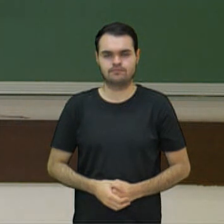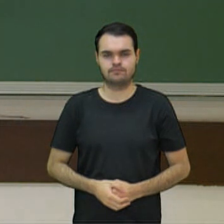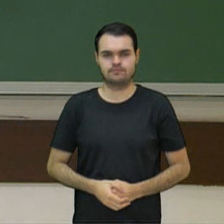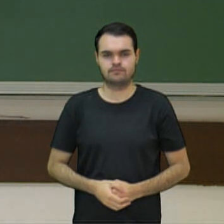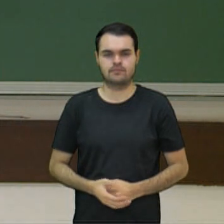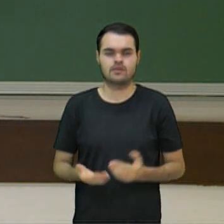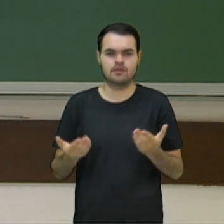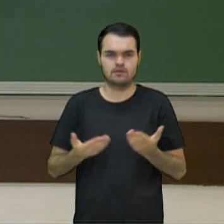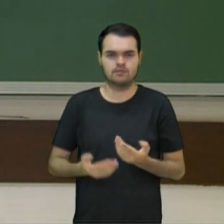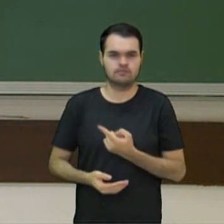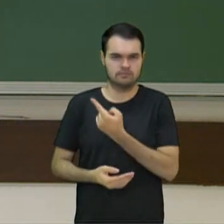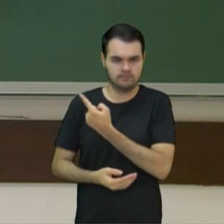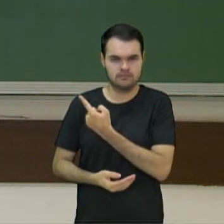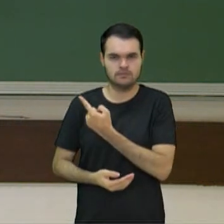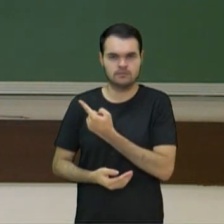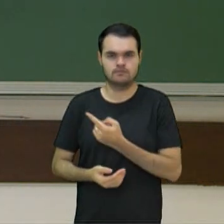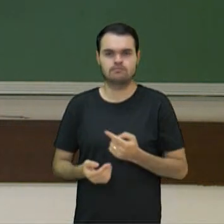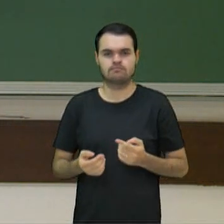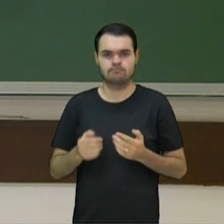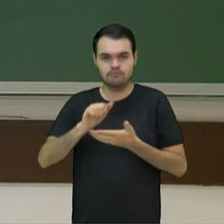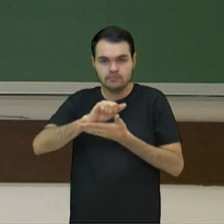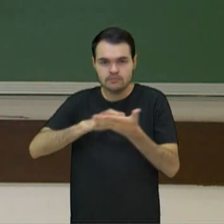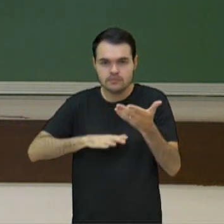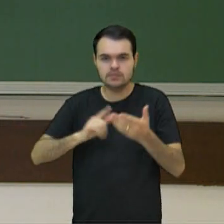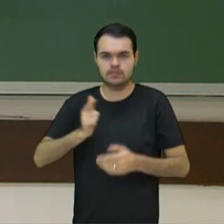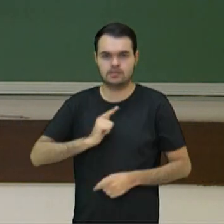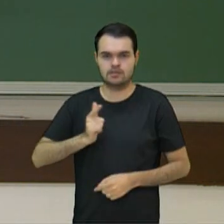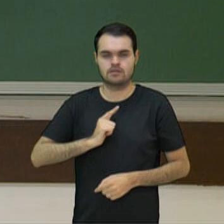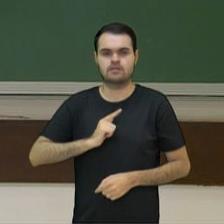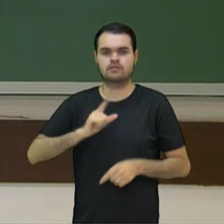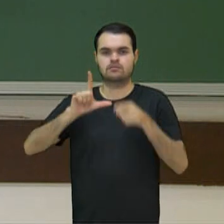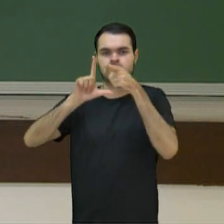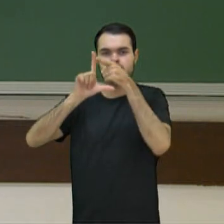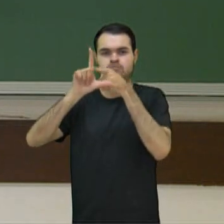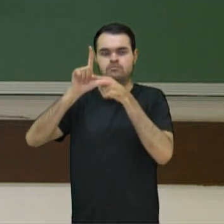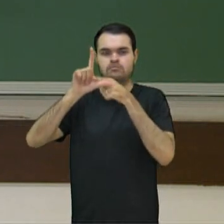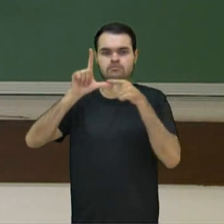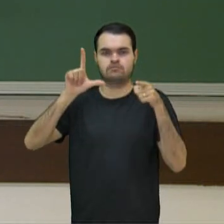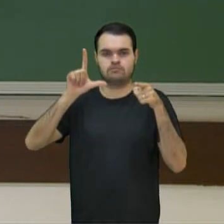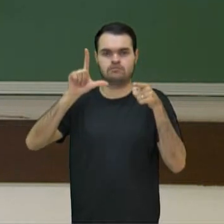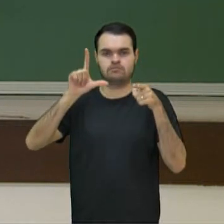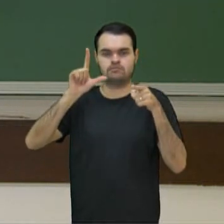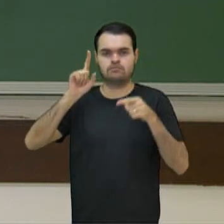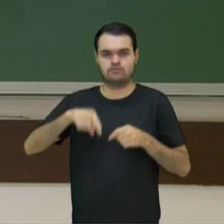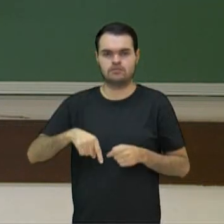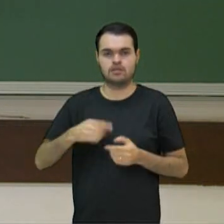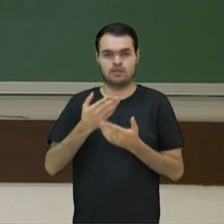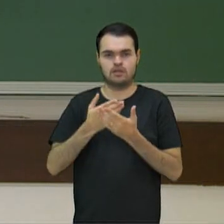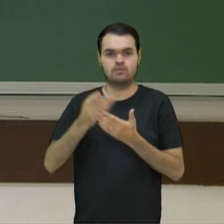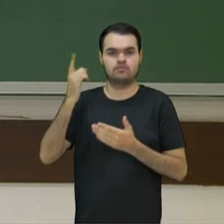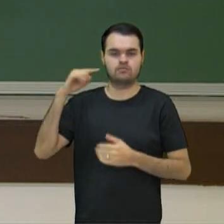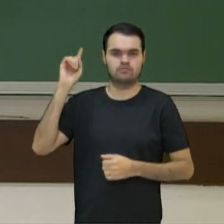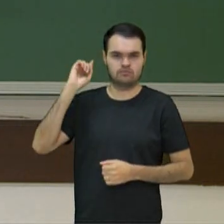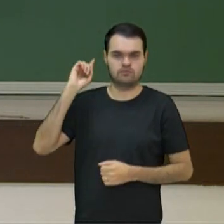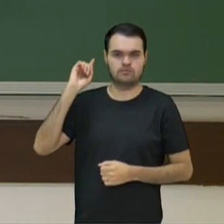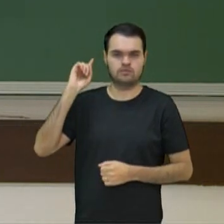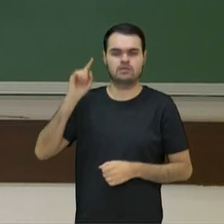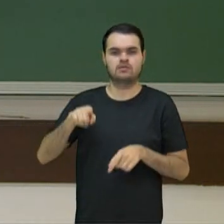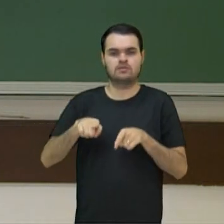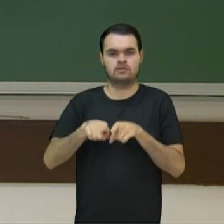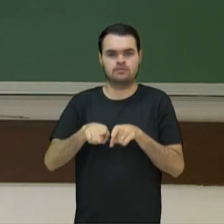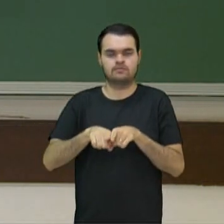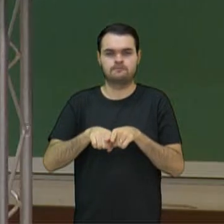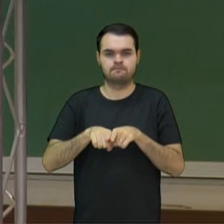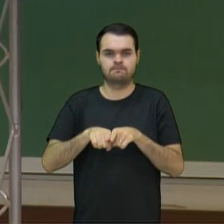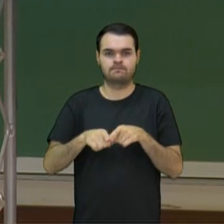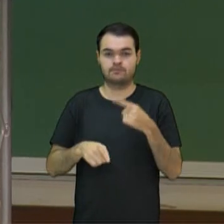Nós vamos passar aqui para o exercício que contém um gráfico. Esse gráfico aqui até apareceu nas aulas anteriores, na aula anterior, né, no